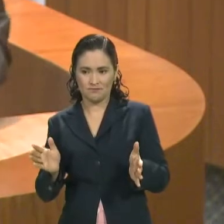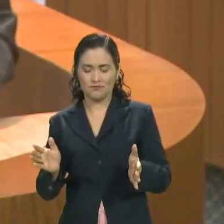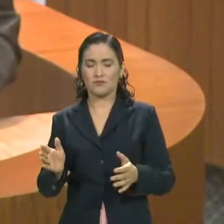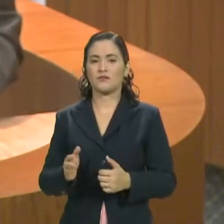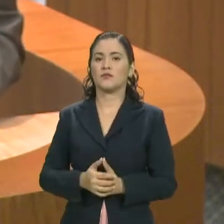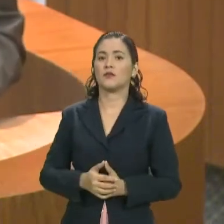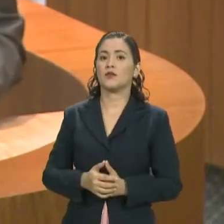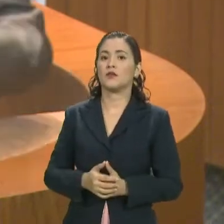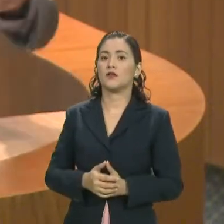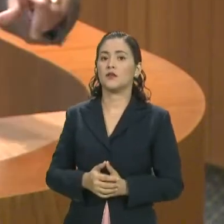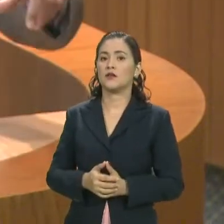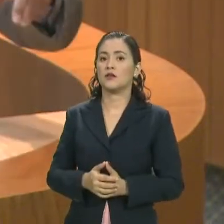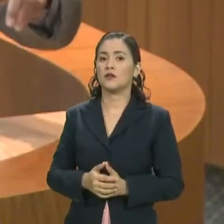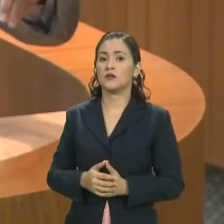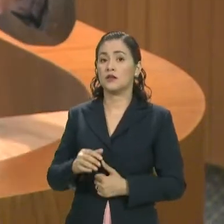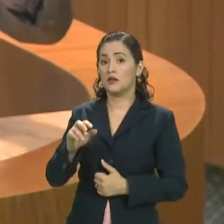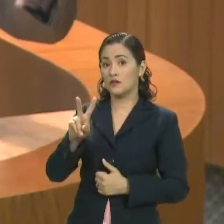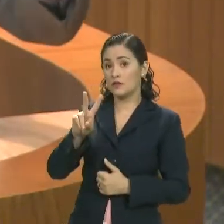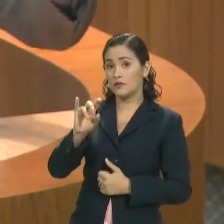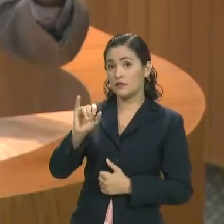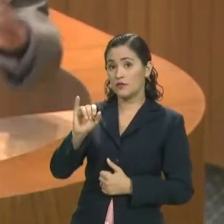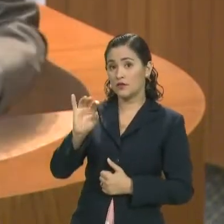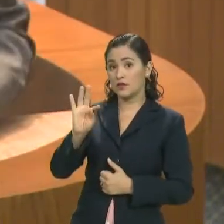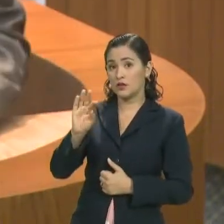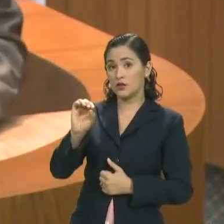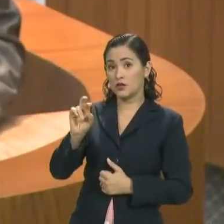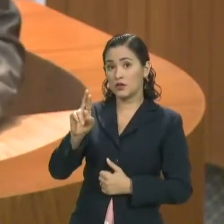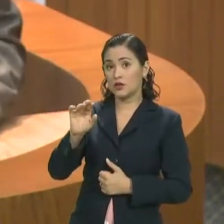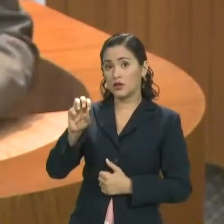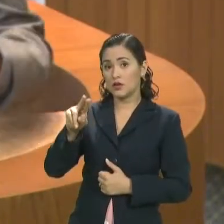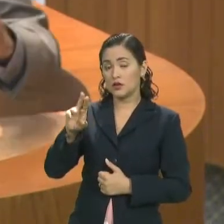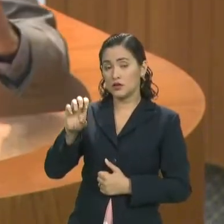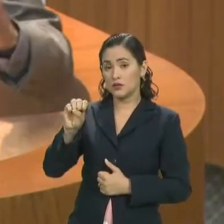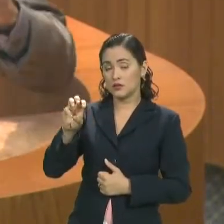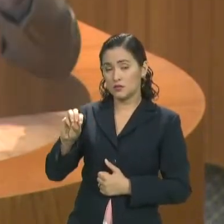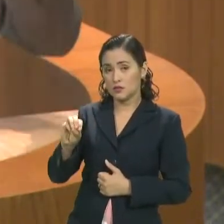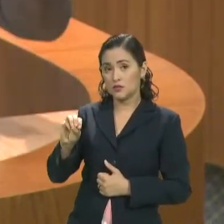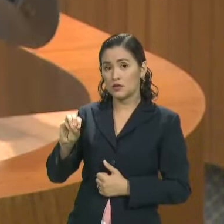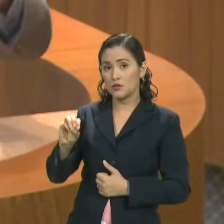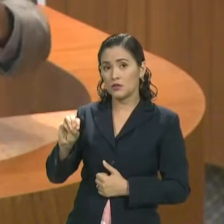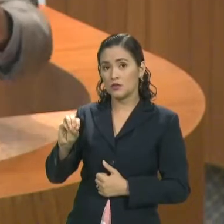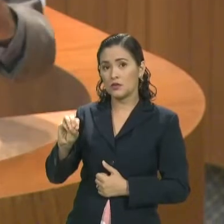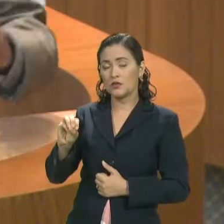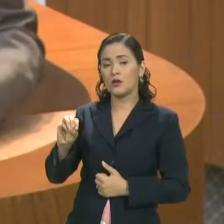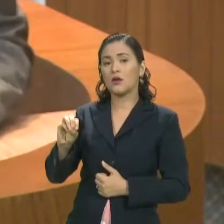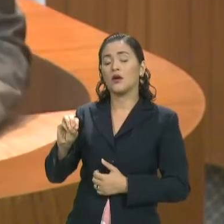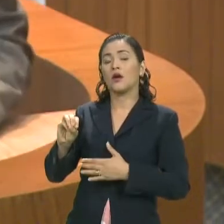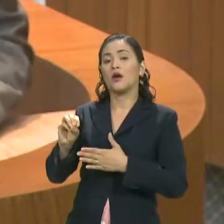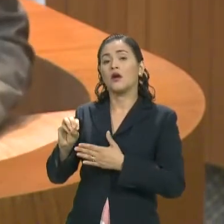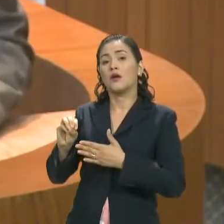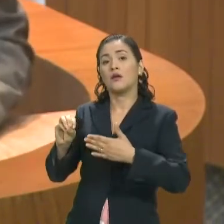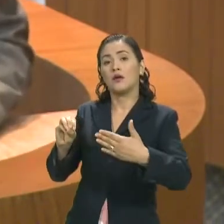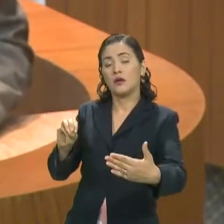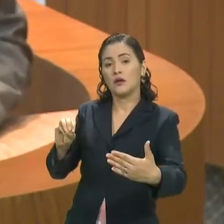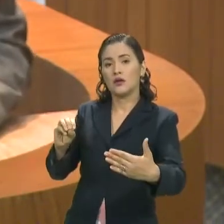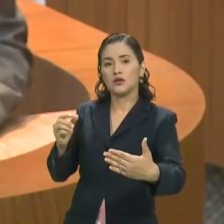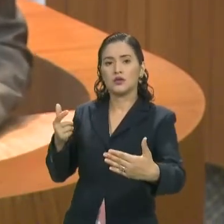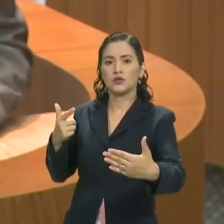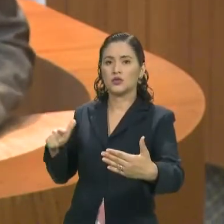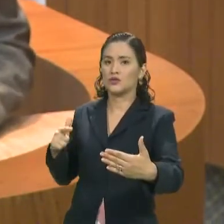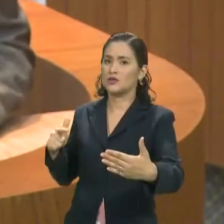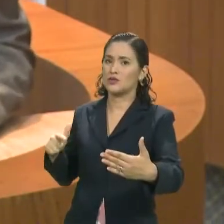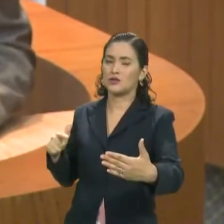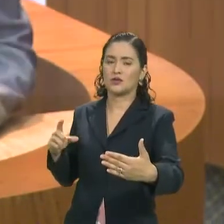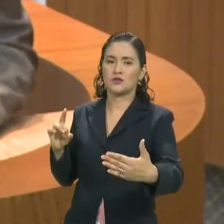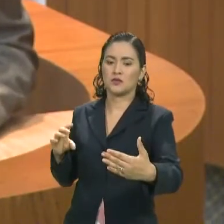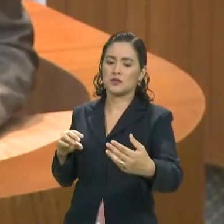vitorinismo, não se tinha na Assembleia 3, 4 deputados. Então a casa começa a voltar à normalidade,